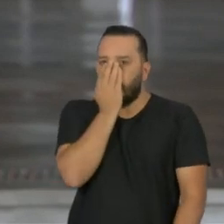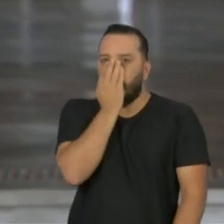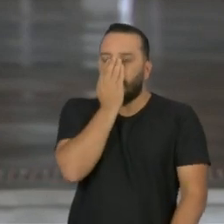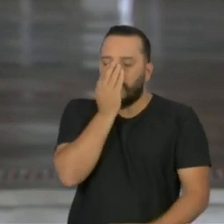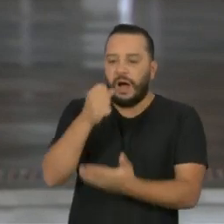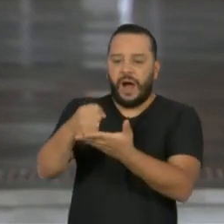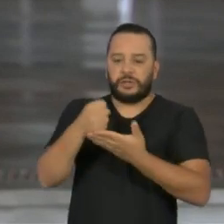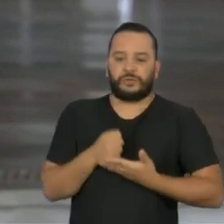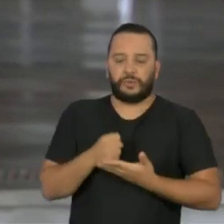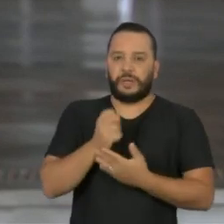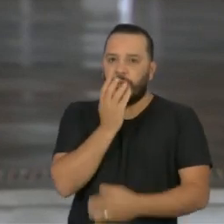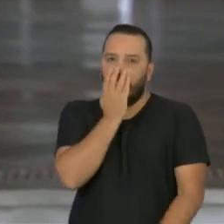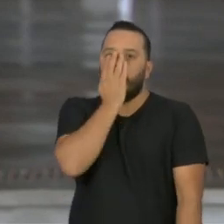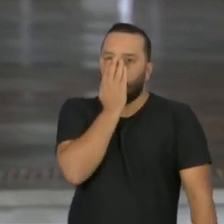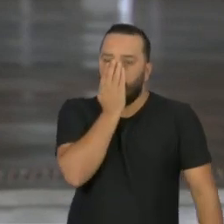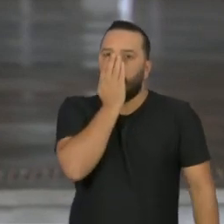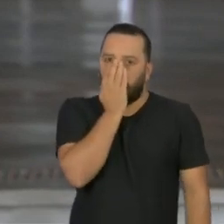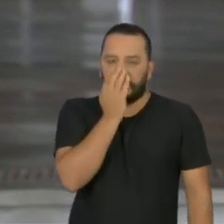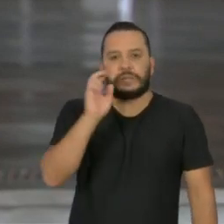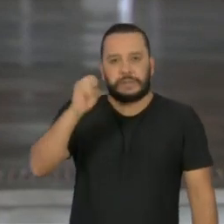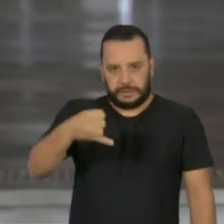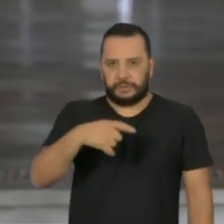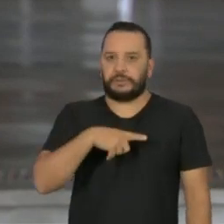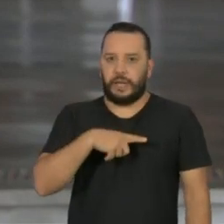a ventilação mecânica dos pacientes.